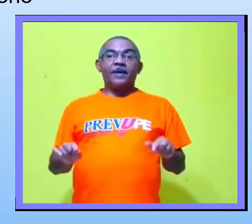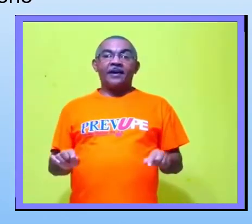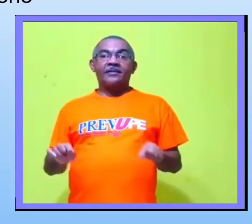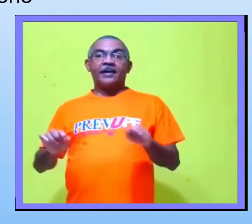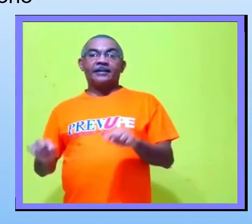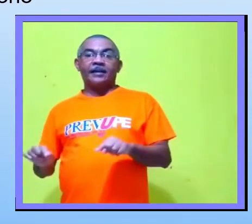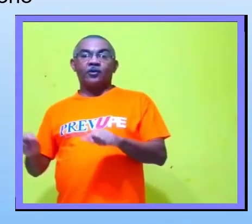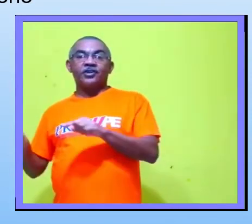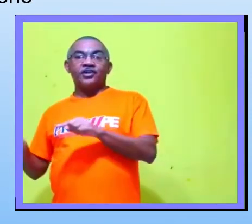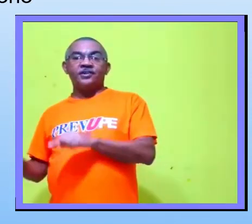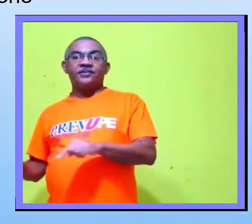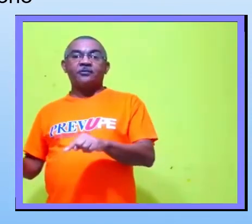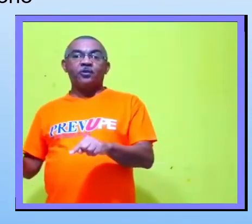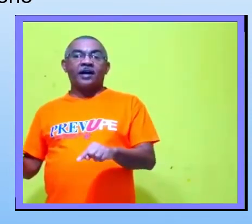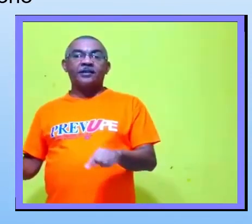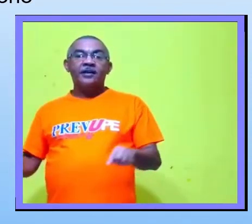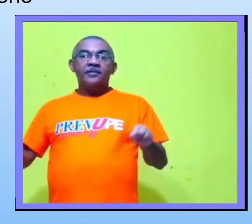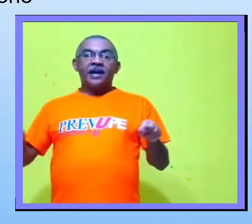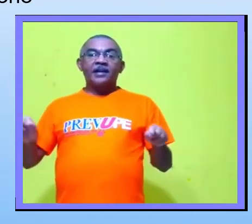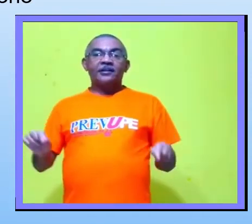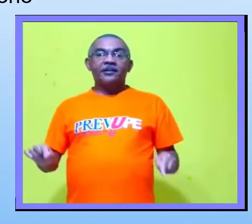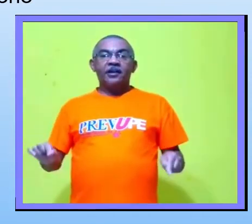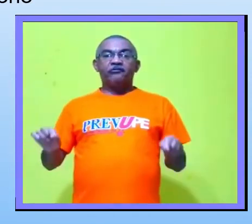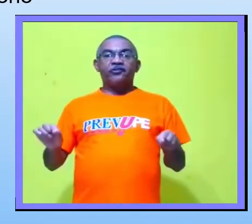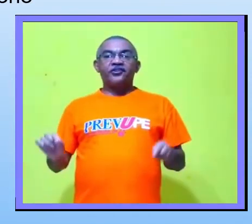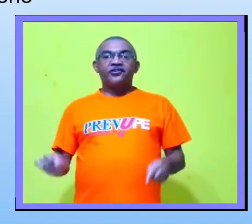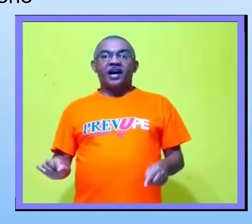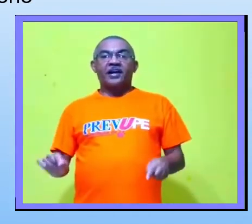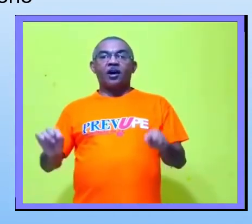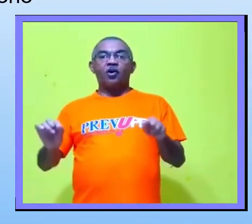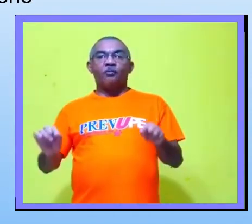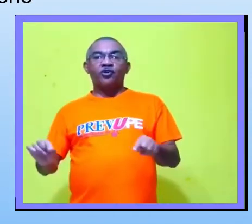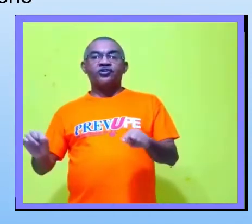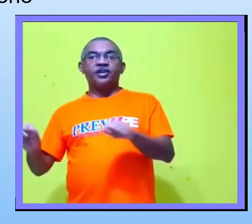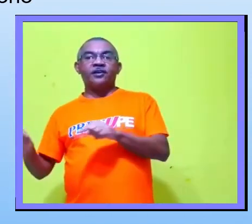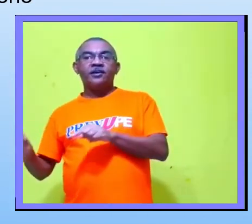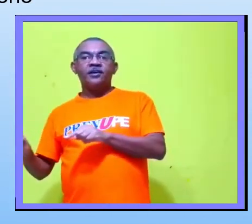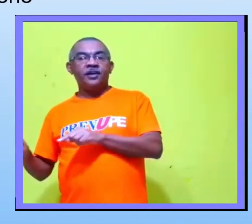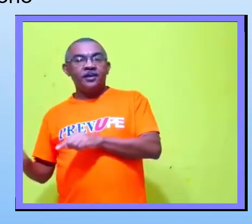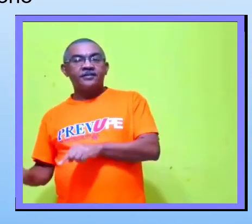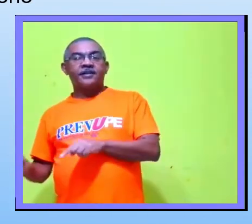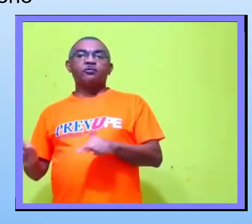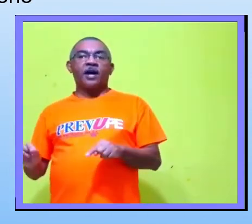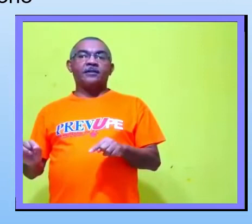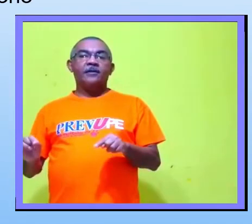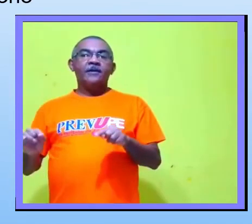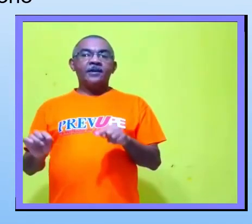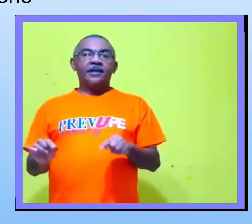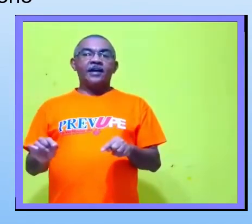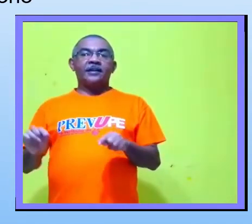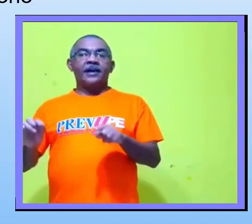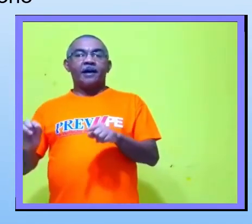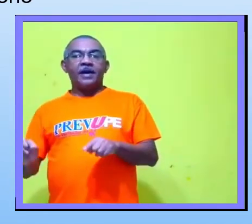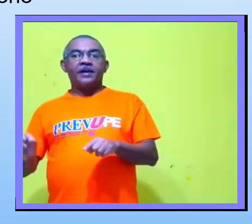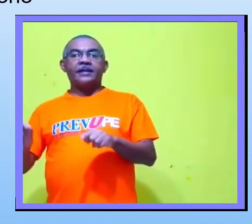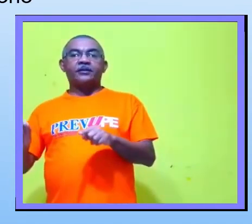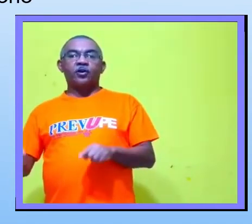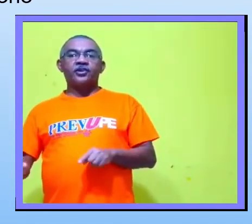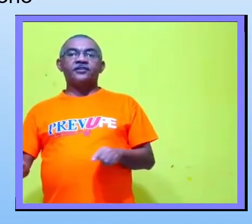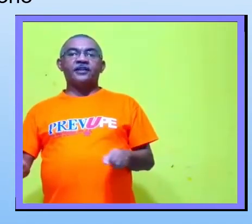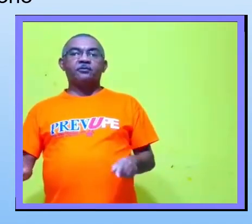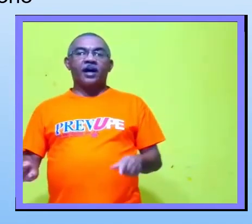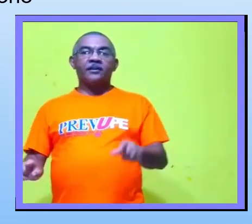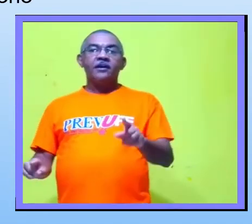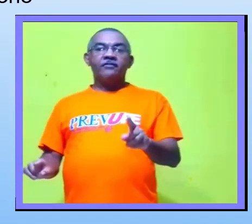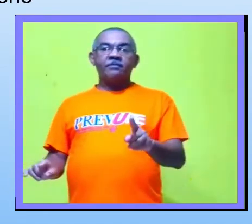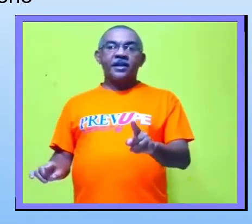C, aberta, heterogênea e insaturada. Na letra D, fechada, homogênea e saturada. E na letra E, aberta,